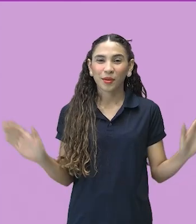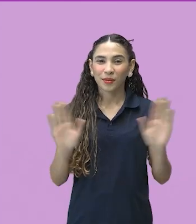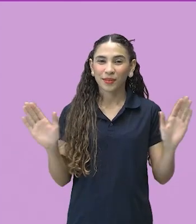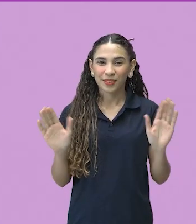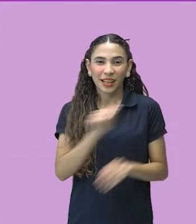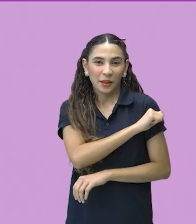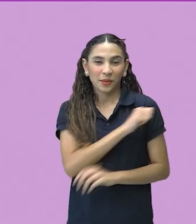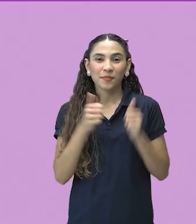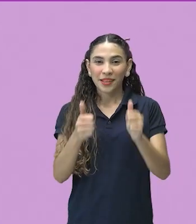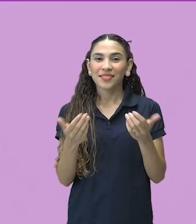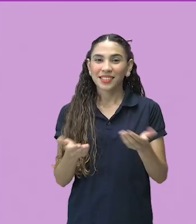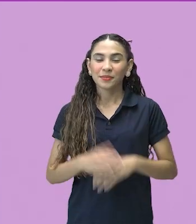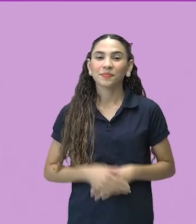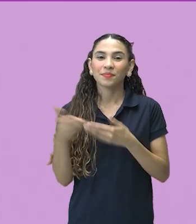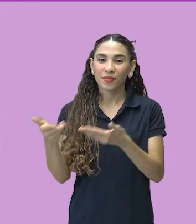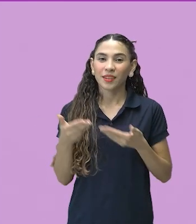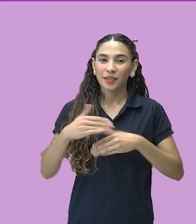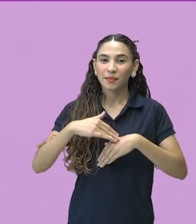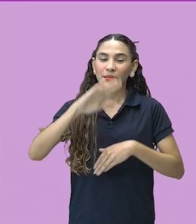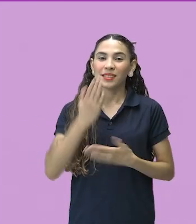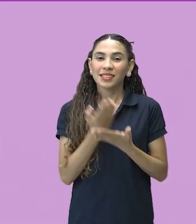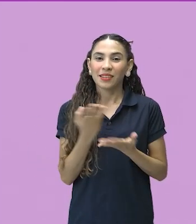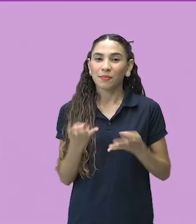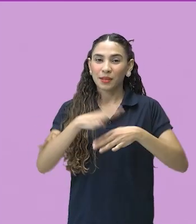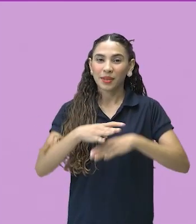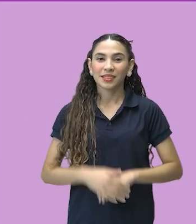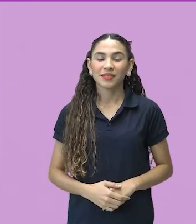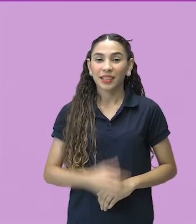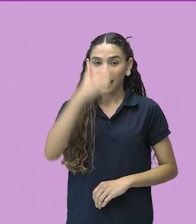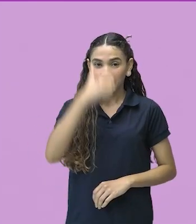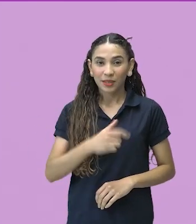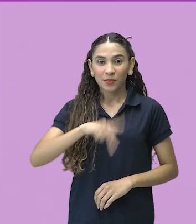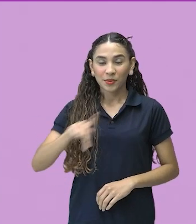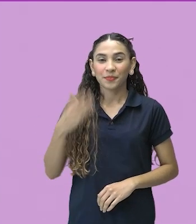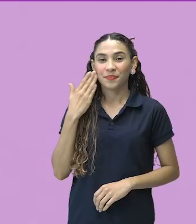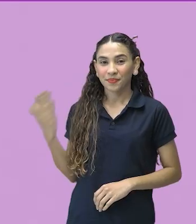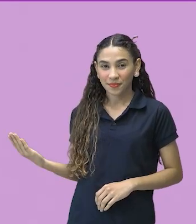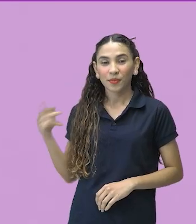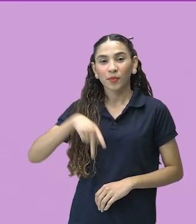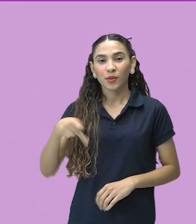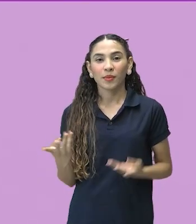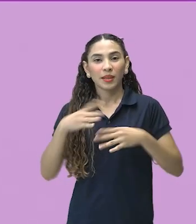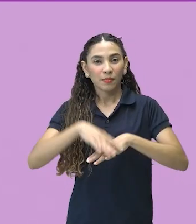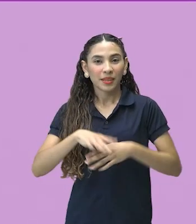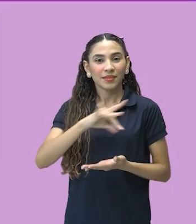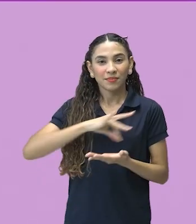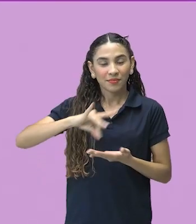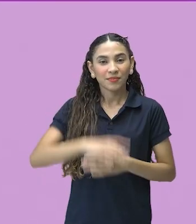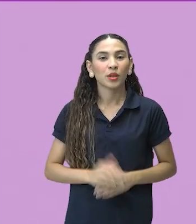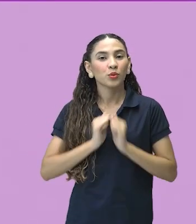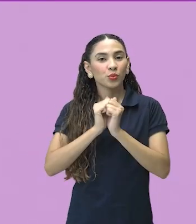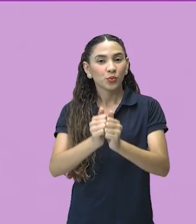Olá, pessoal, tudo bem com vocês? Sejam bem-vindos a mais uma aula de matemática. Eu sou o professor Mário André, professor de matemática aqui do CMEAM,